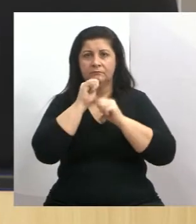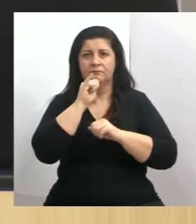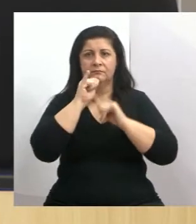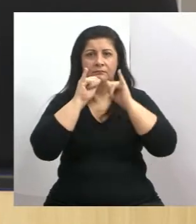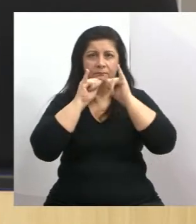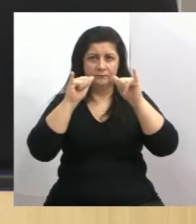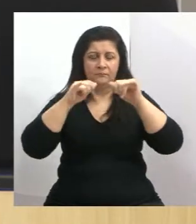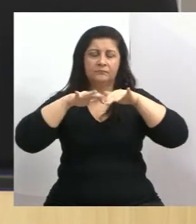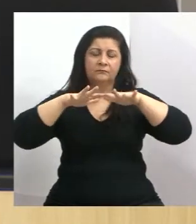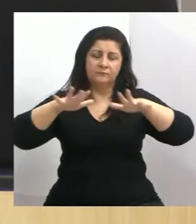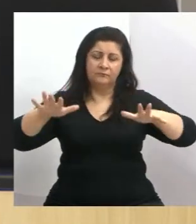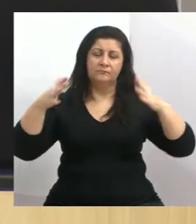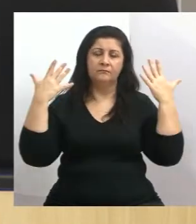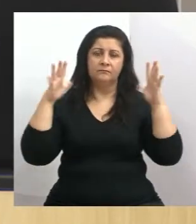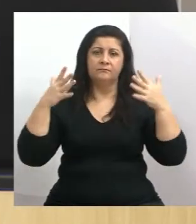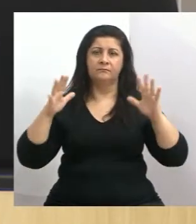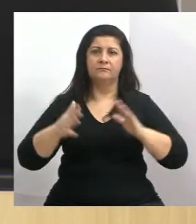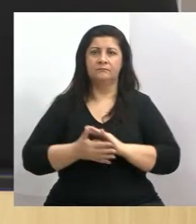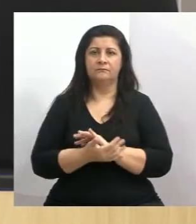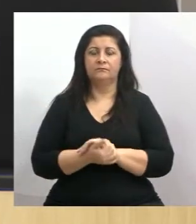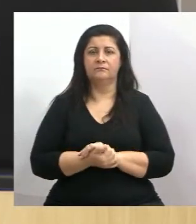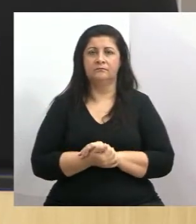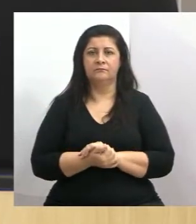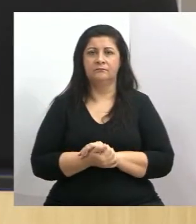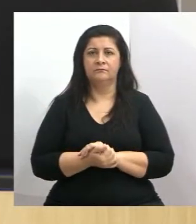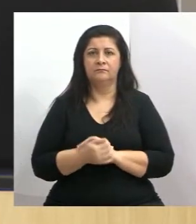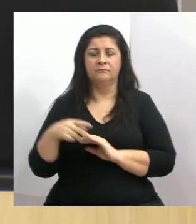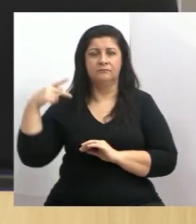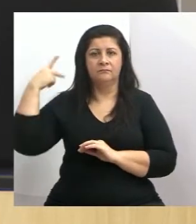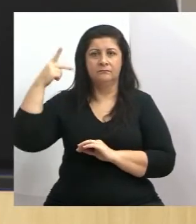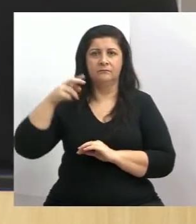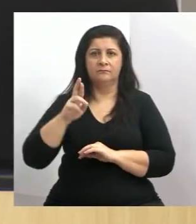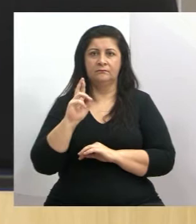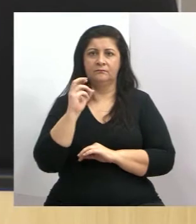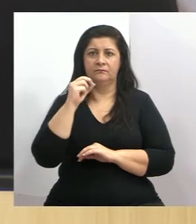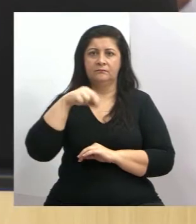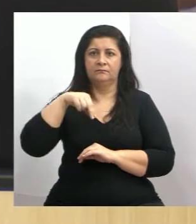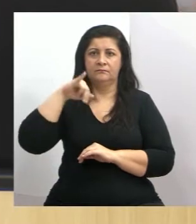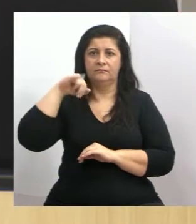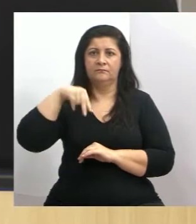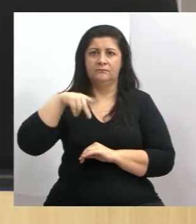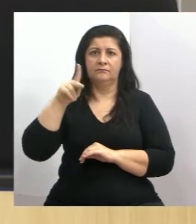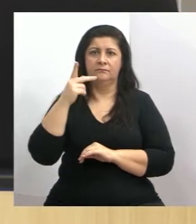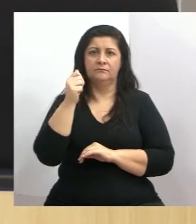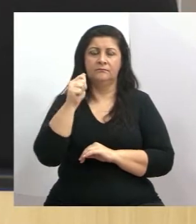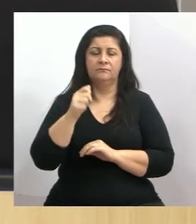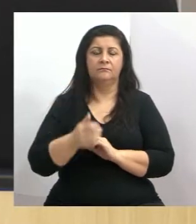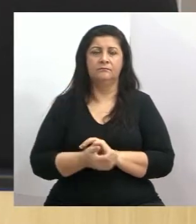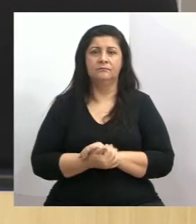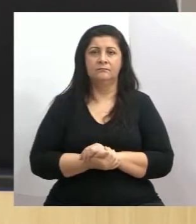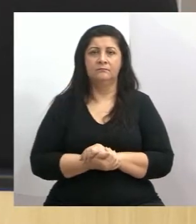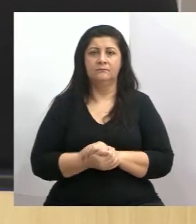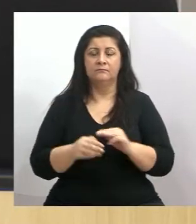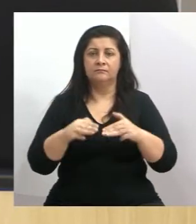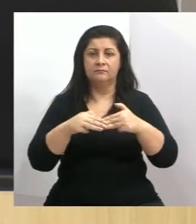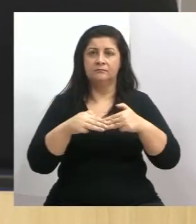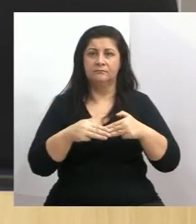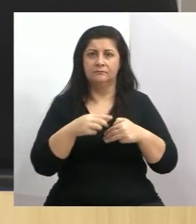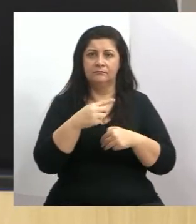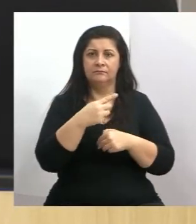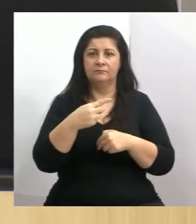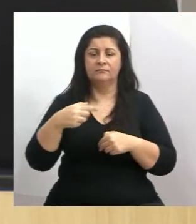para a divulgação da presente manifestação Vereador folhinha a Moção